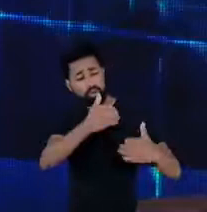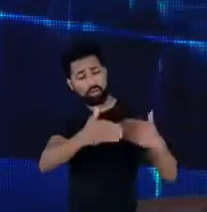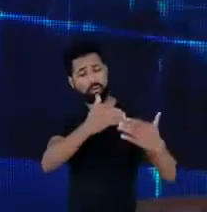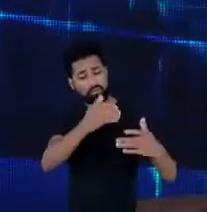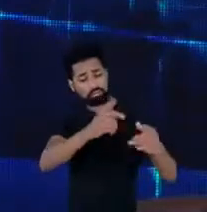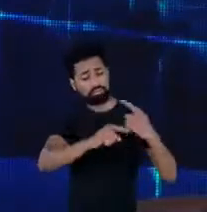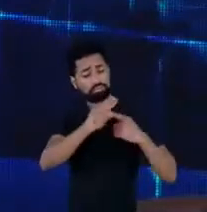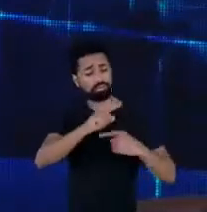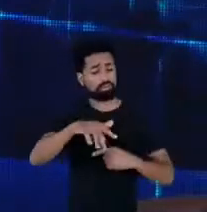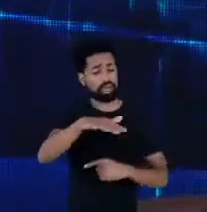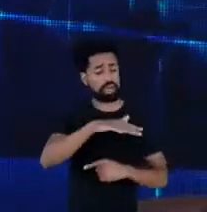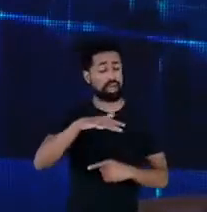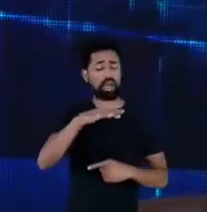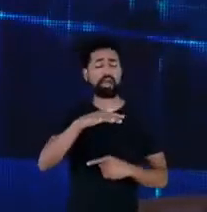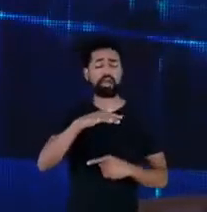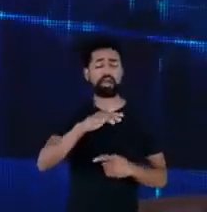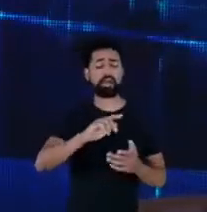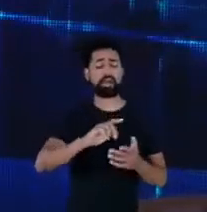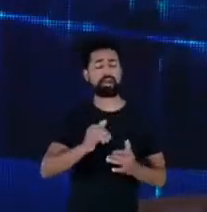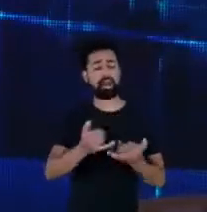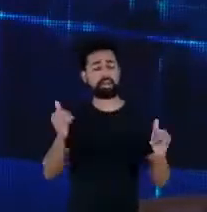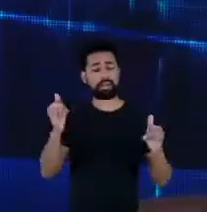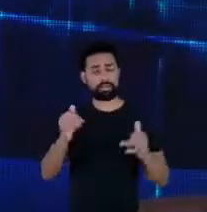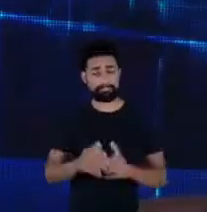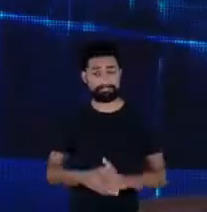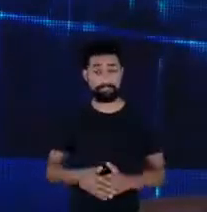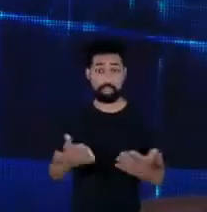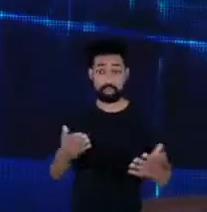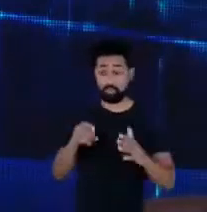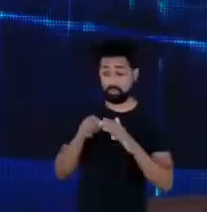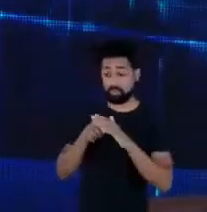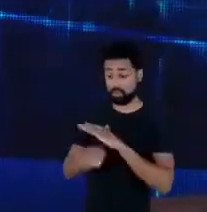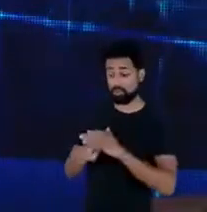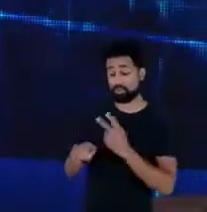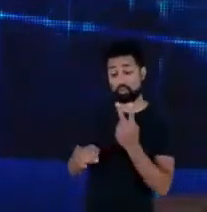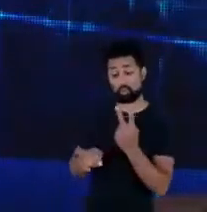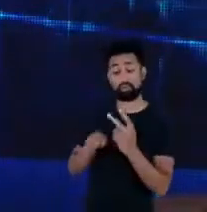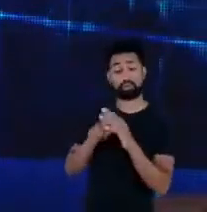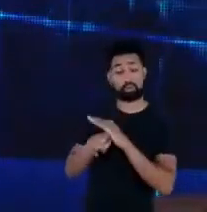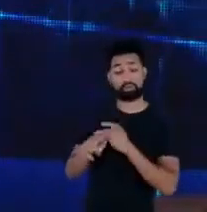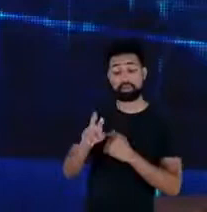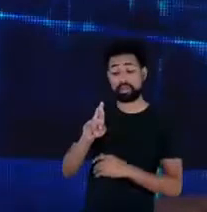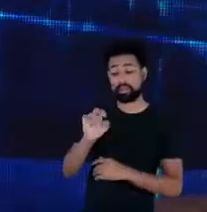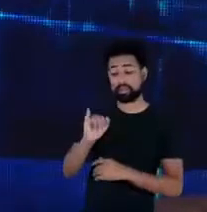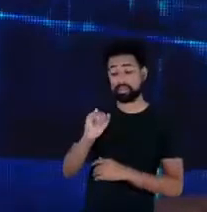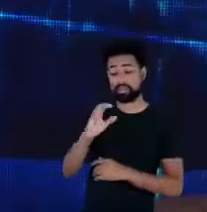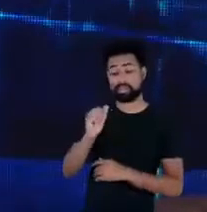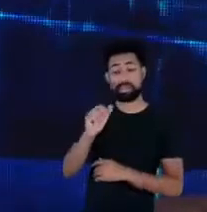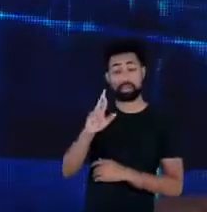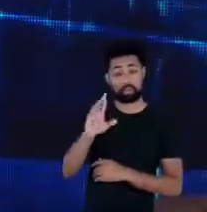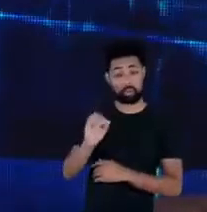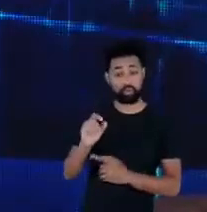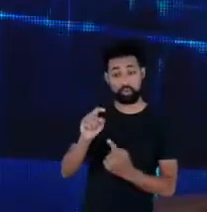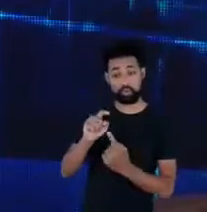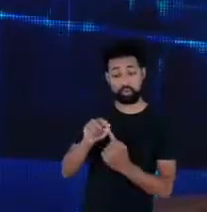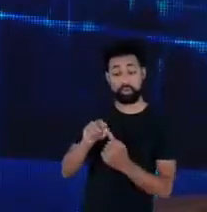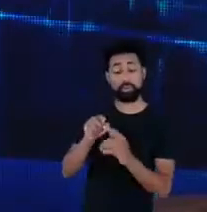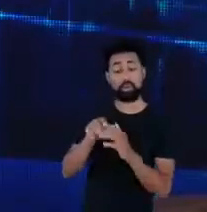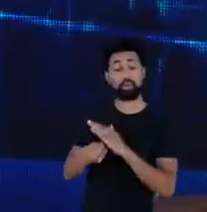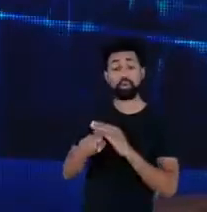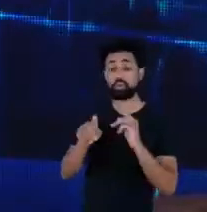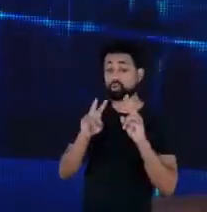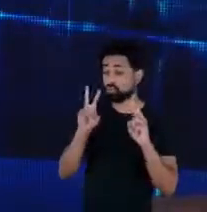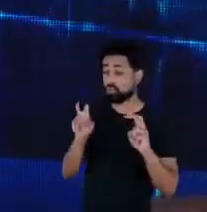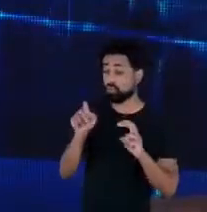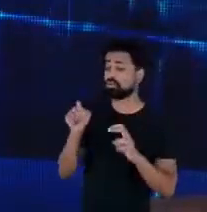setor elétrico. Vou passar uma pergunta agora para o Ricardo. 2 perguntas, na verdade, Ricardo. Eu tenho uma aqui. Você falou um